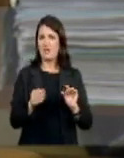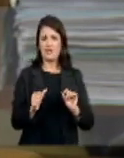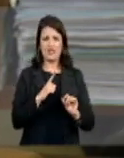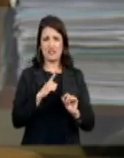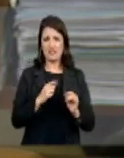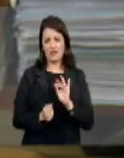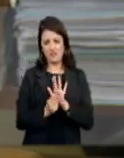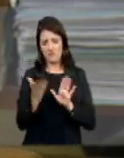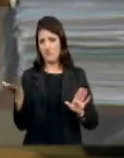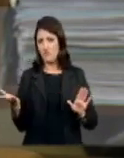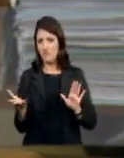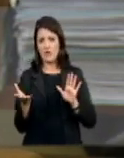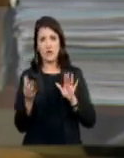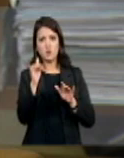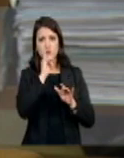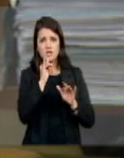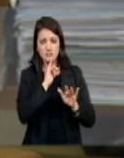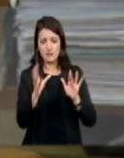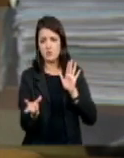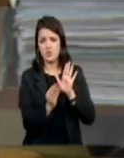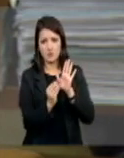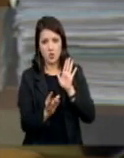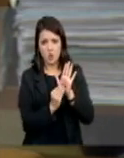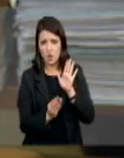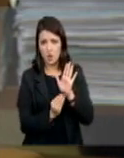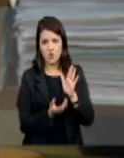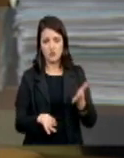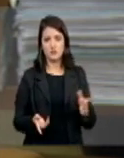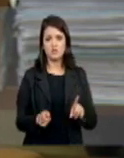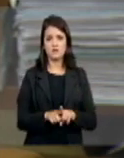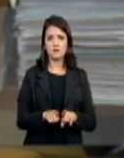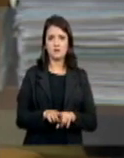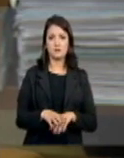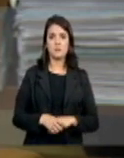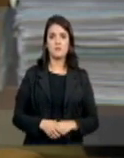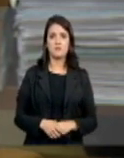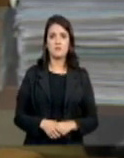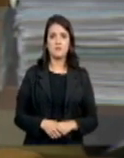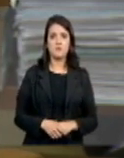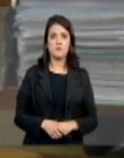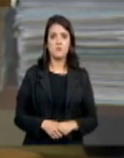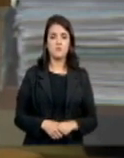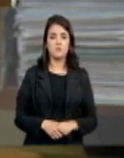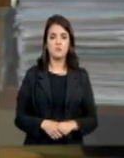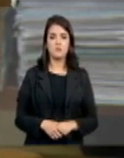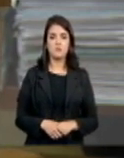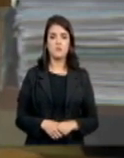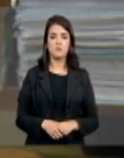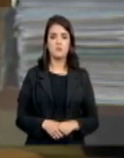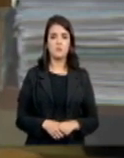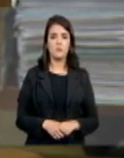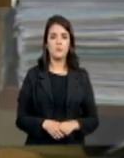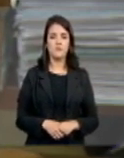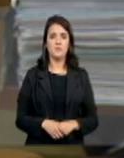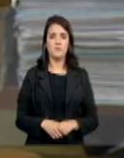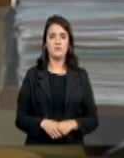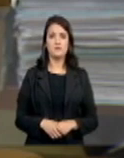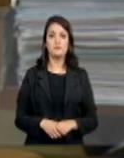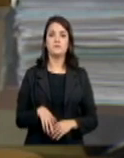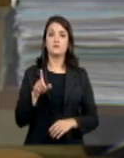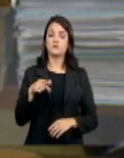esse respeito o presidente e e destacou que é importante